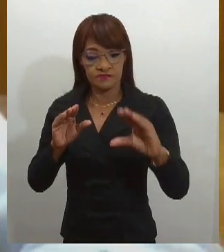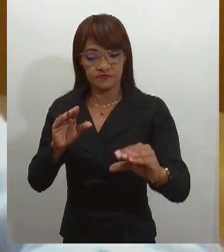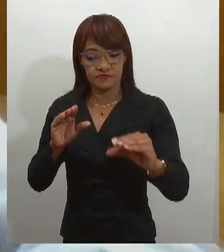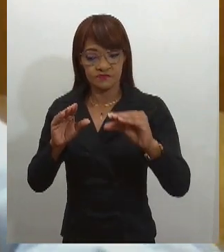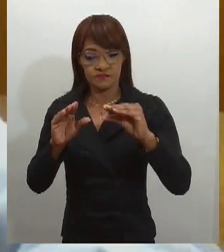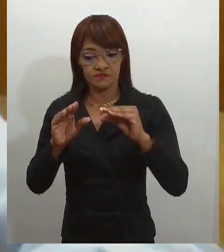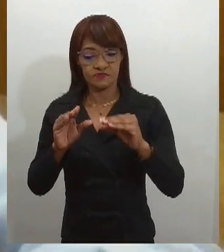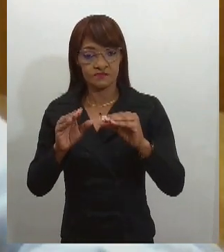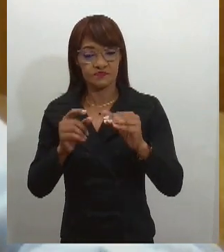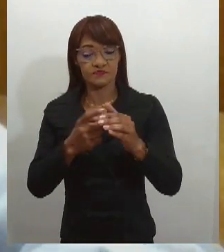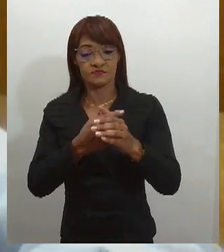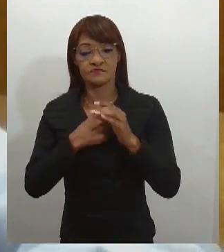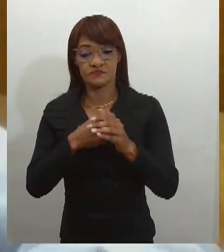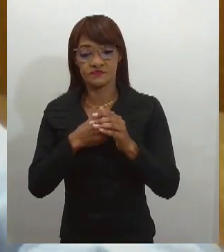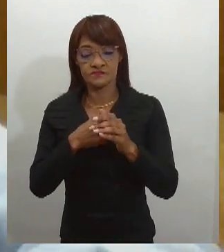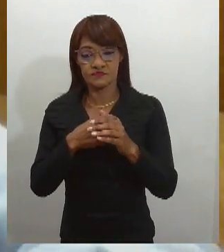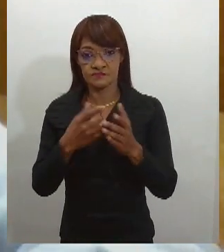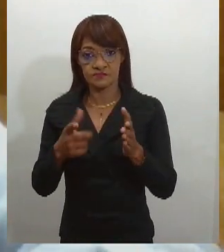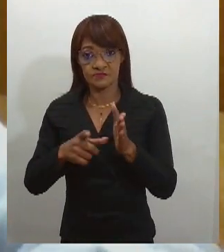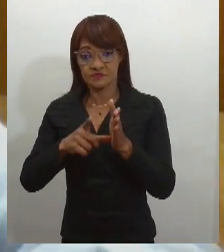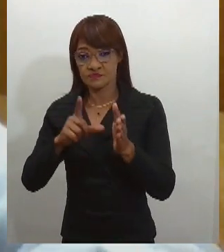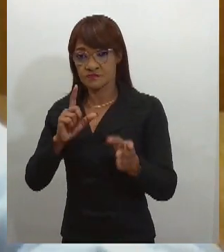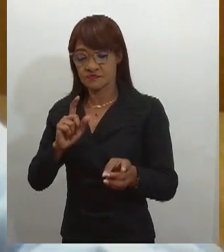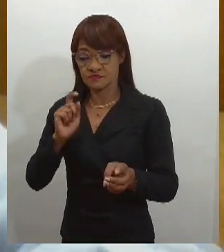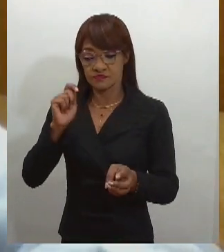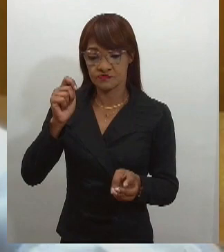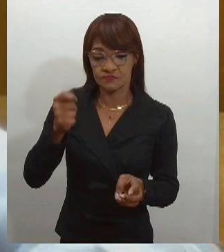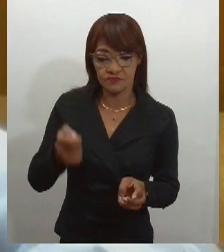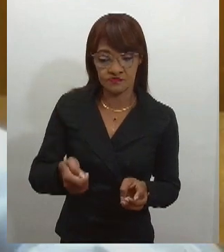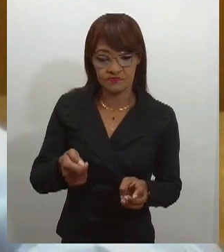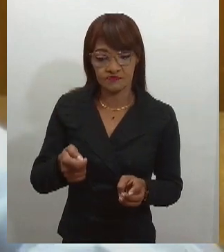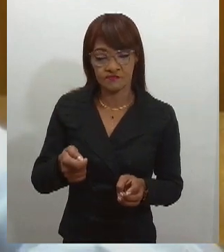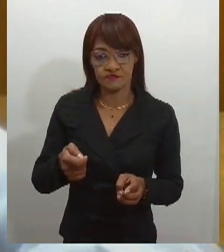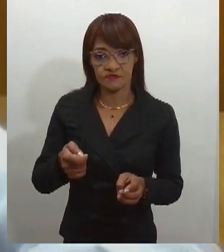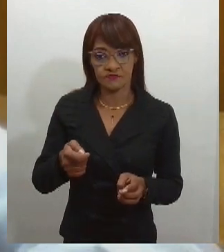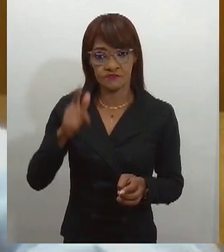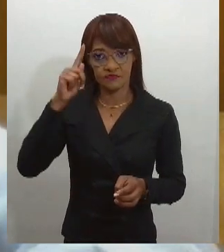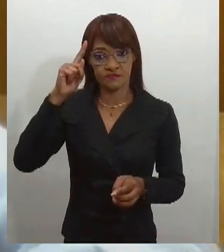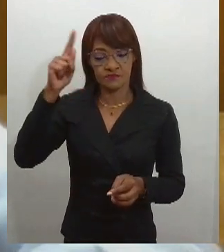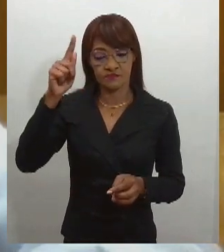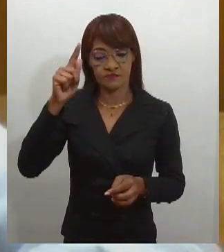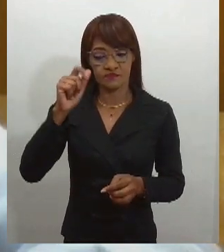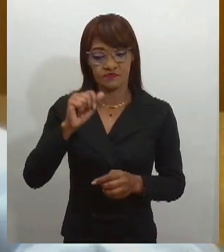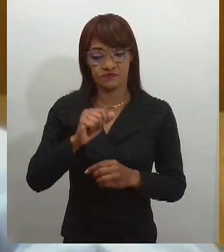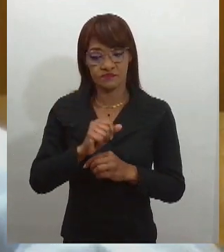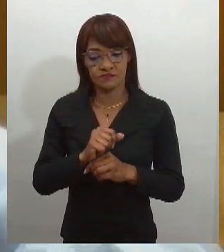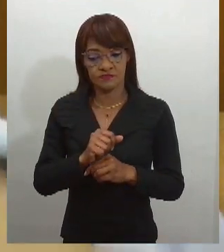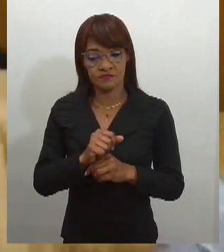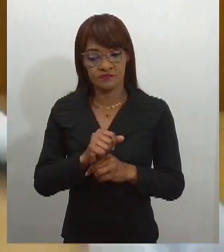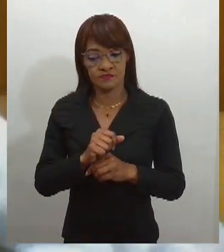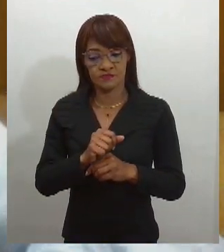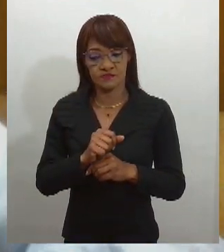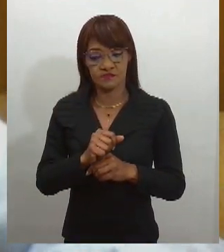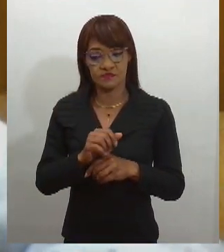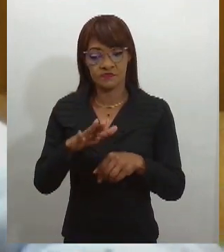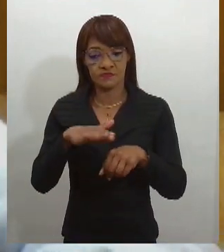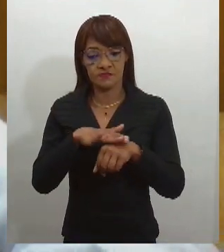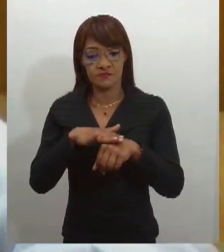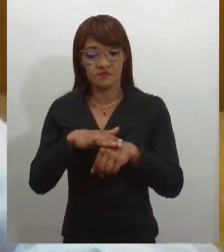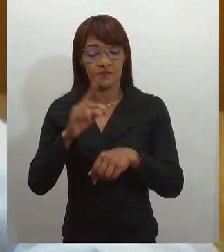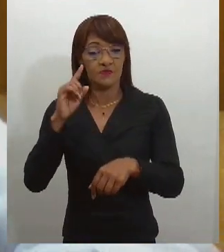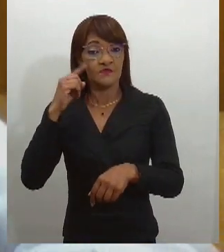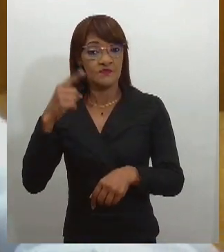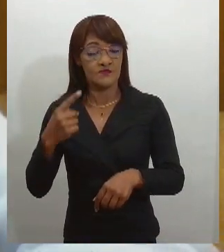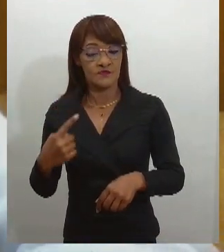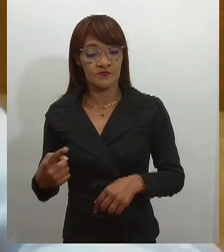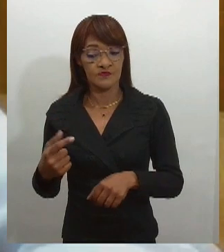pagar. Então, antes que você chegue ao gerente do seu banco, lhe aconselho que procure um advogado especialista na área de